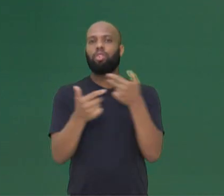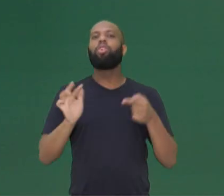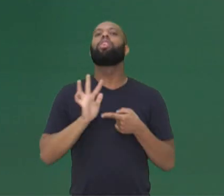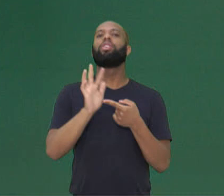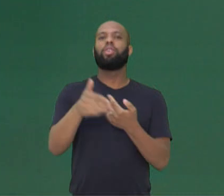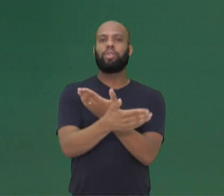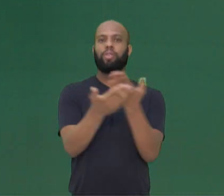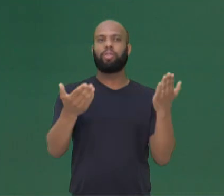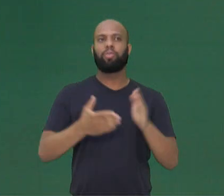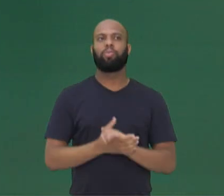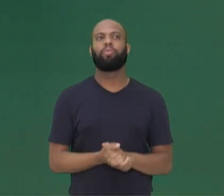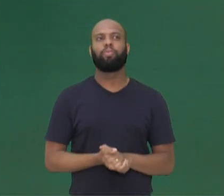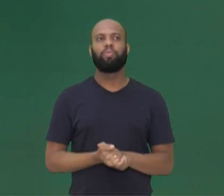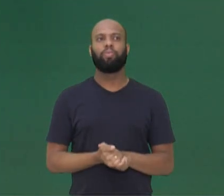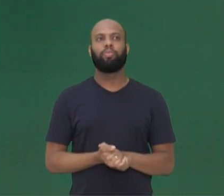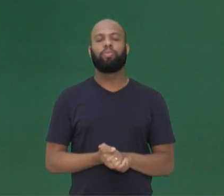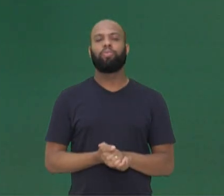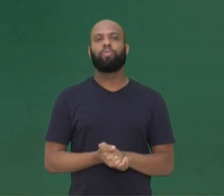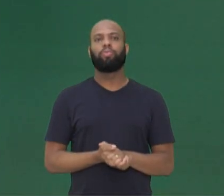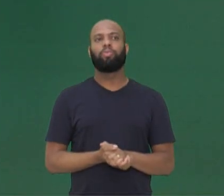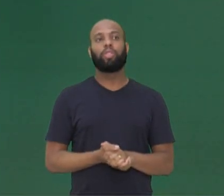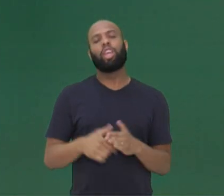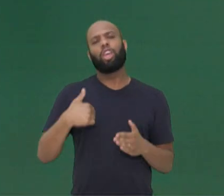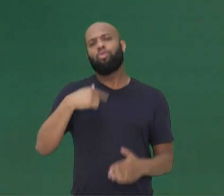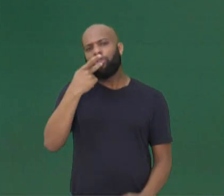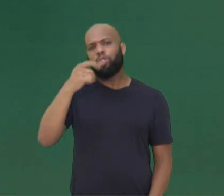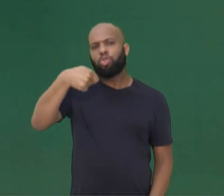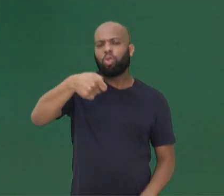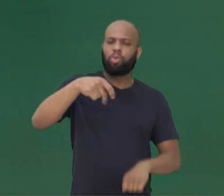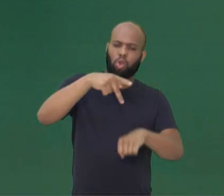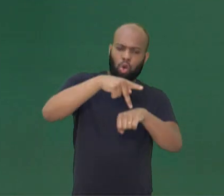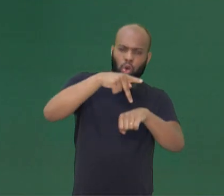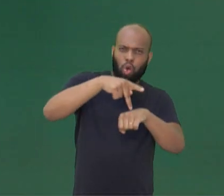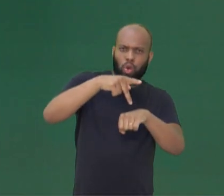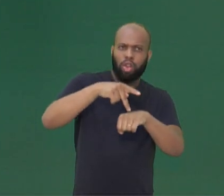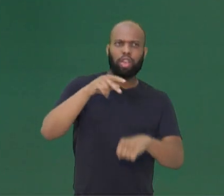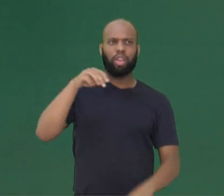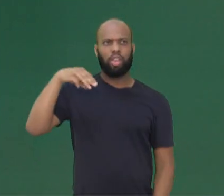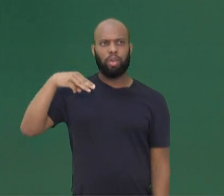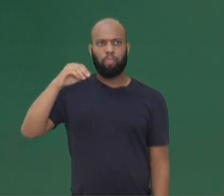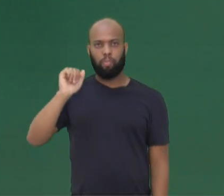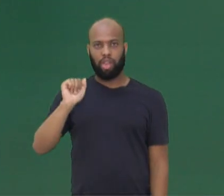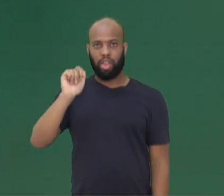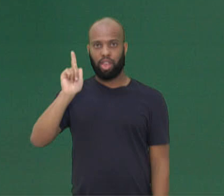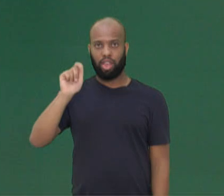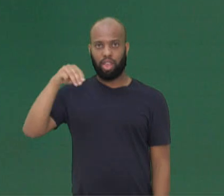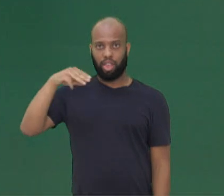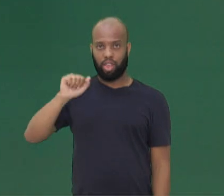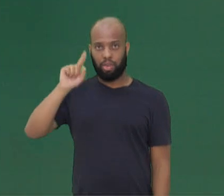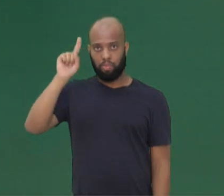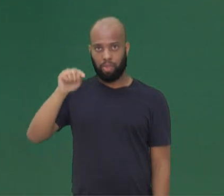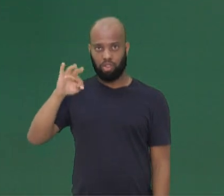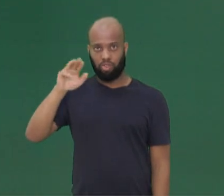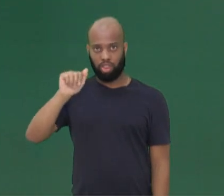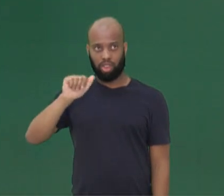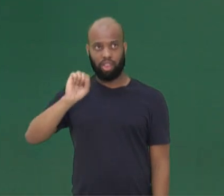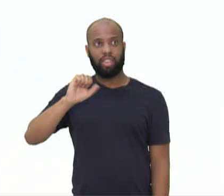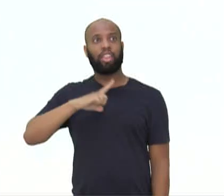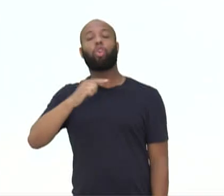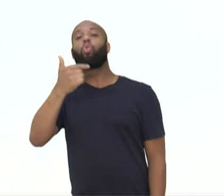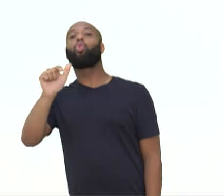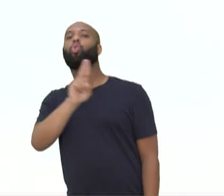para vocês. Bom, já que eu estou falando de rocha magmática, ela tem um outro nome, lembra? Rocha